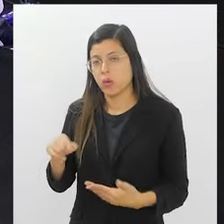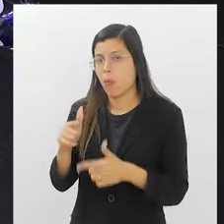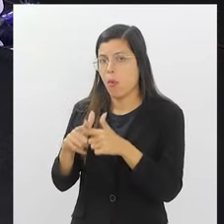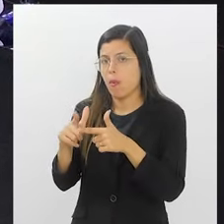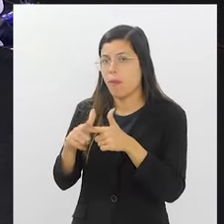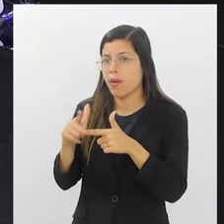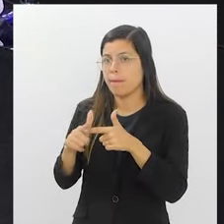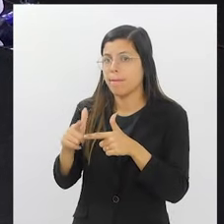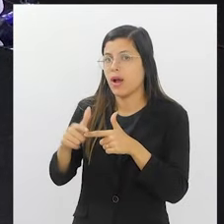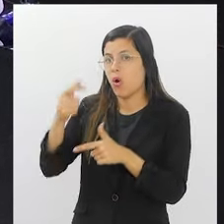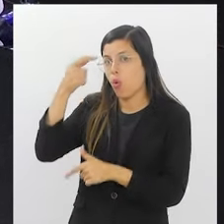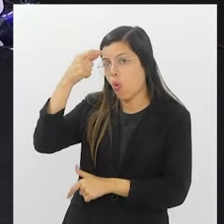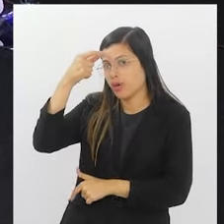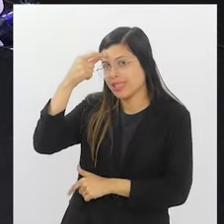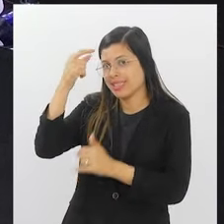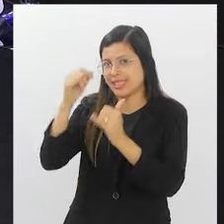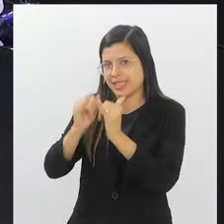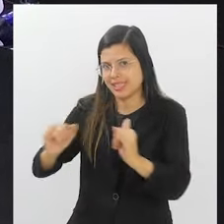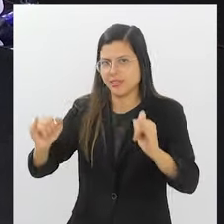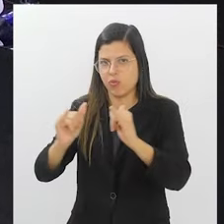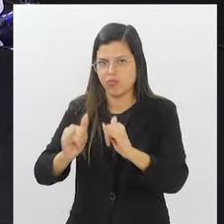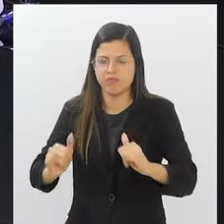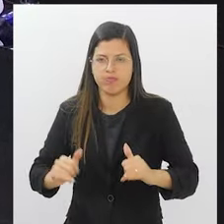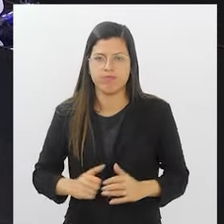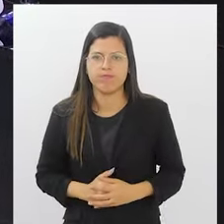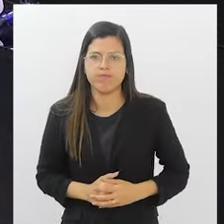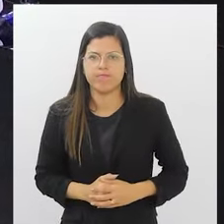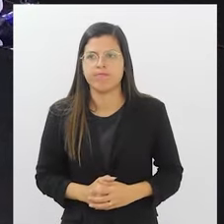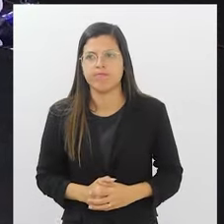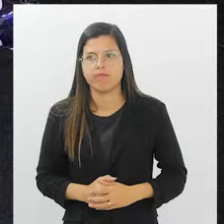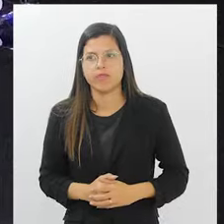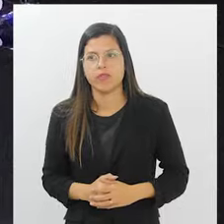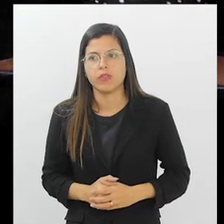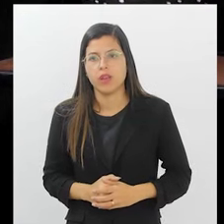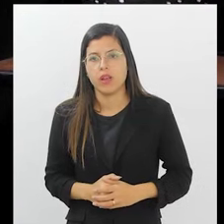problema, a questão da conscientização. Tá?